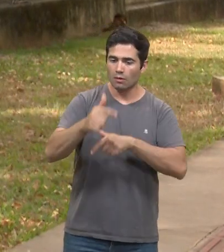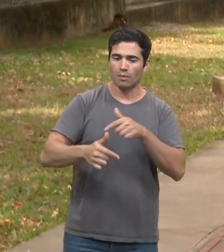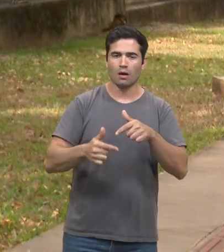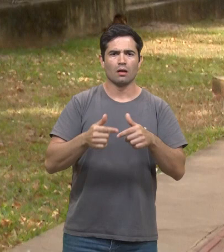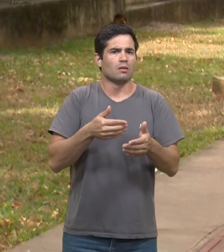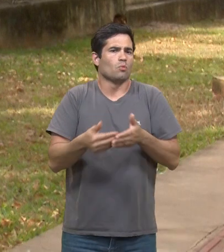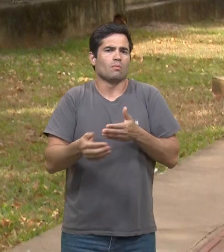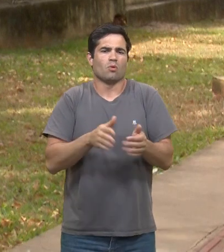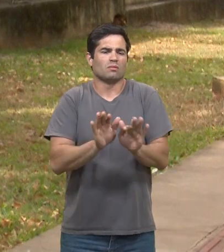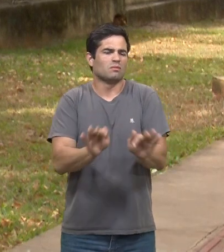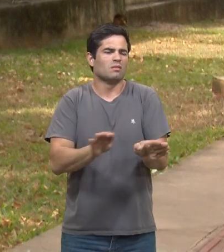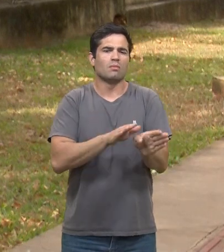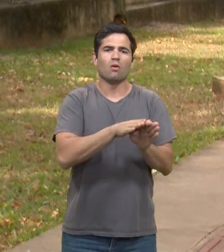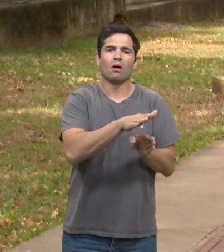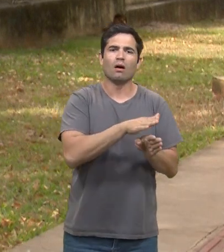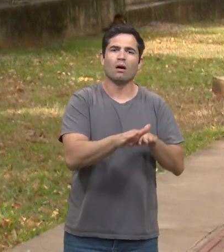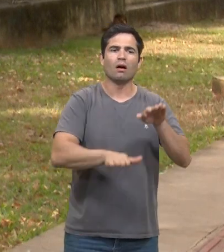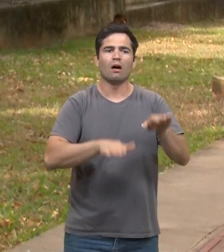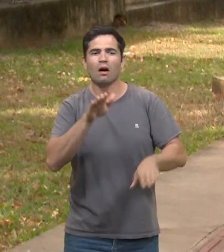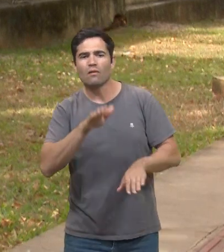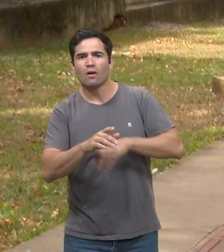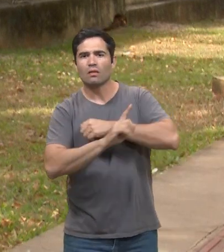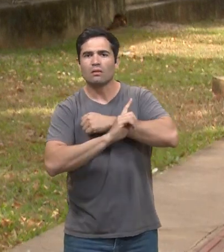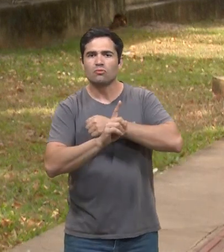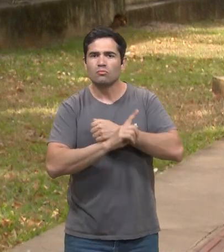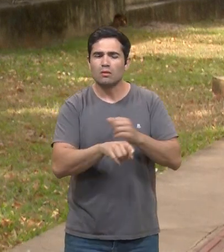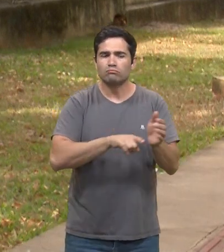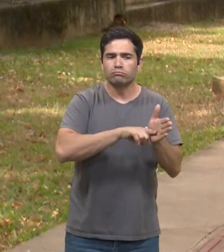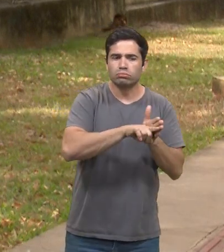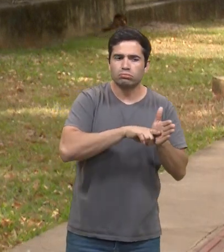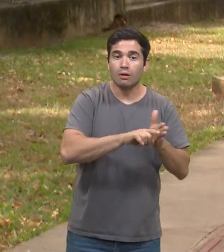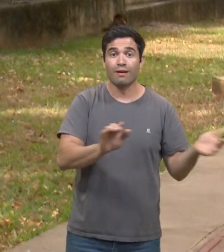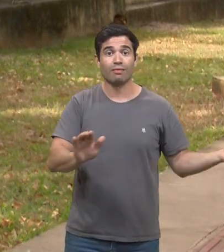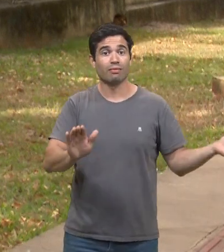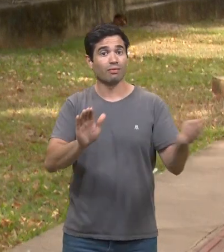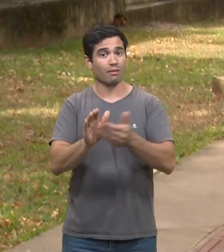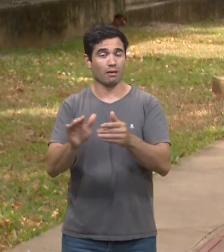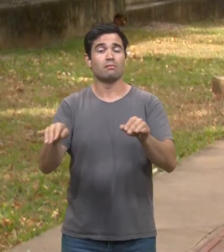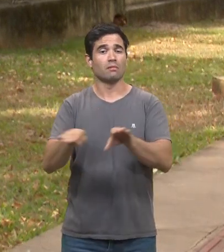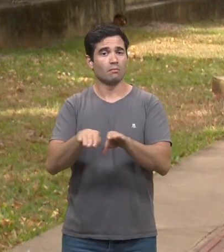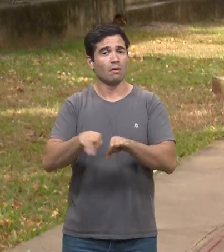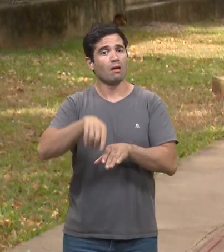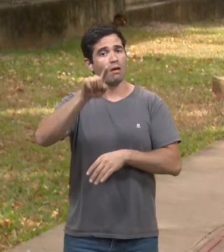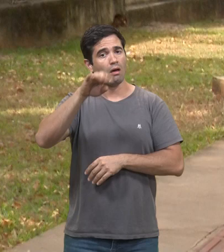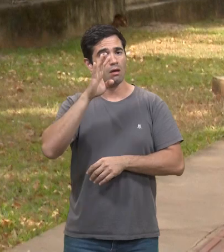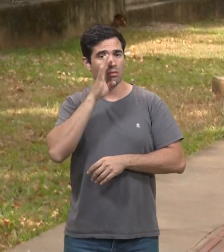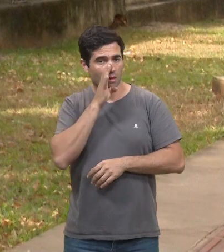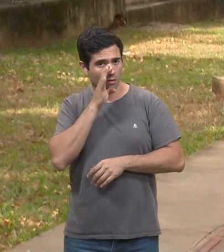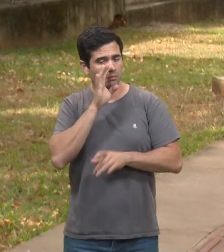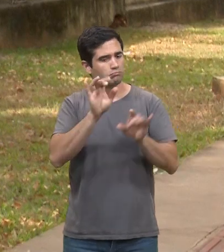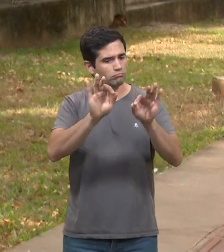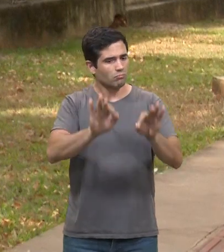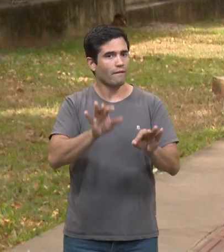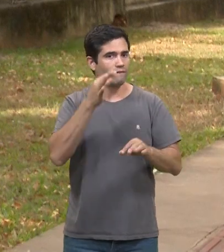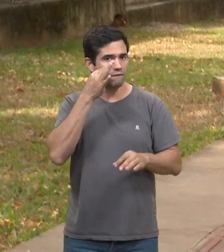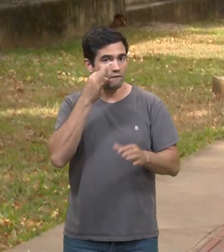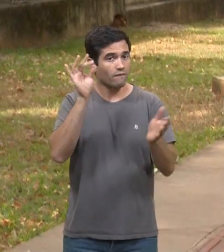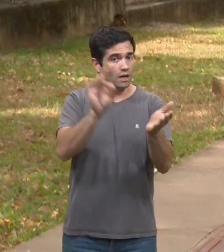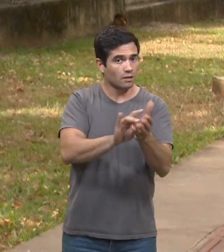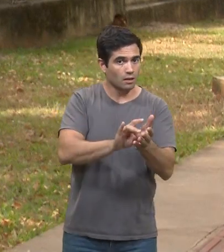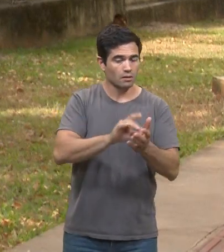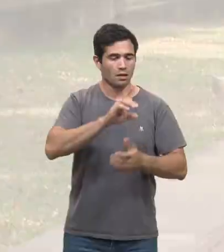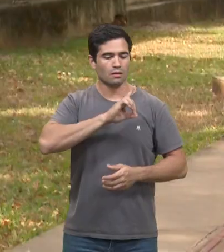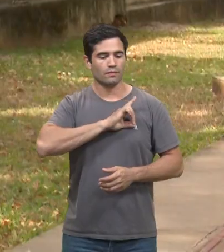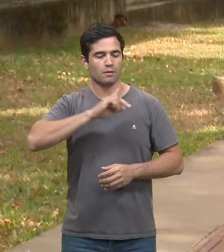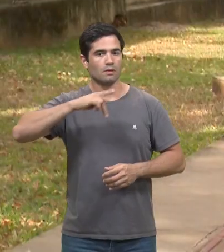desses serviços, quer da simples orientação, do acolhimento, da triagem, até mesmo a subsunção, que é a análise concreta de um